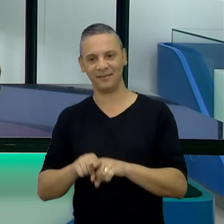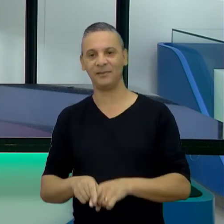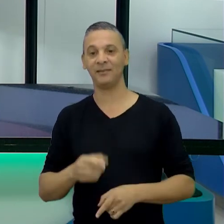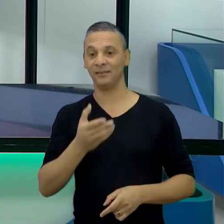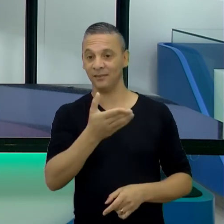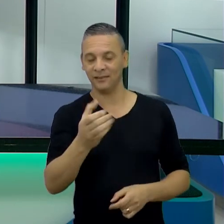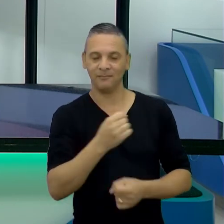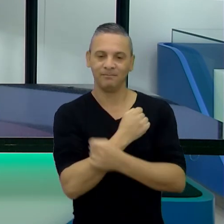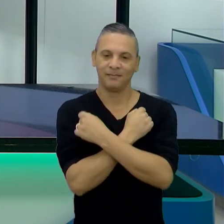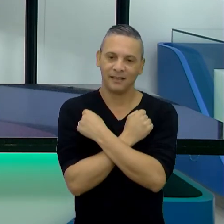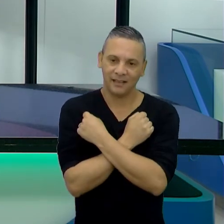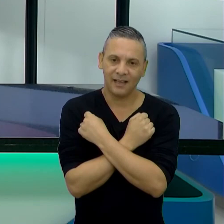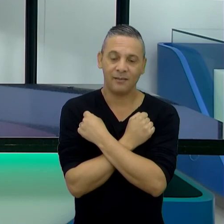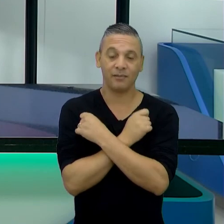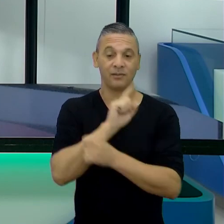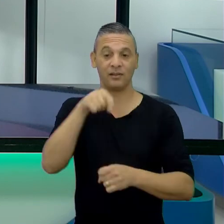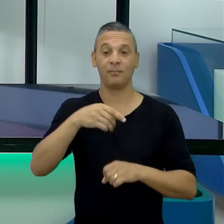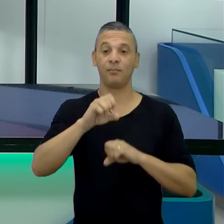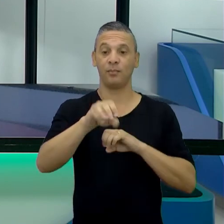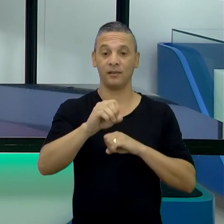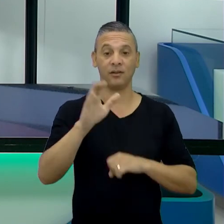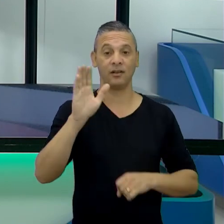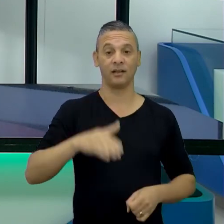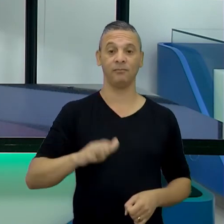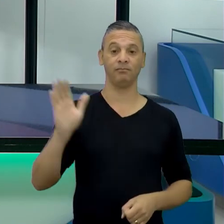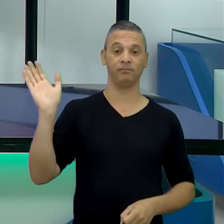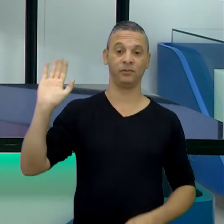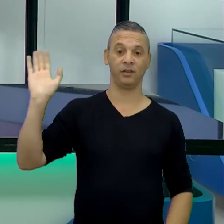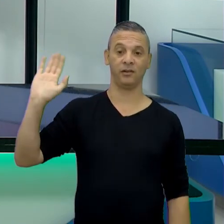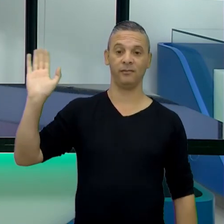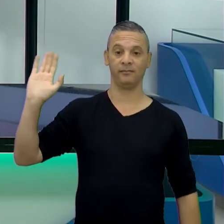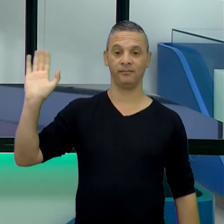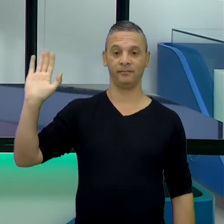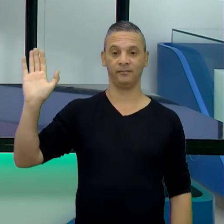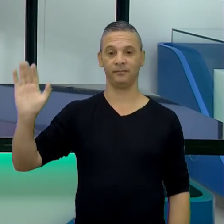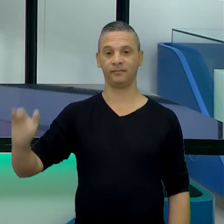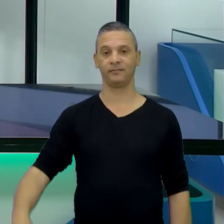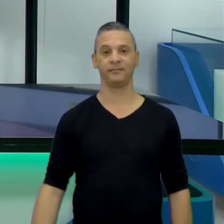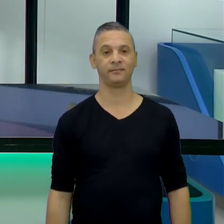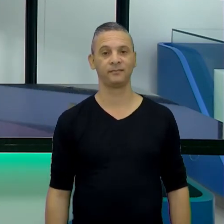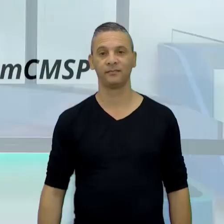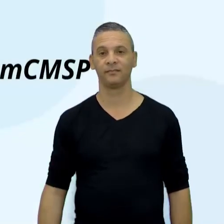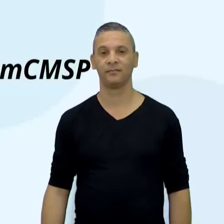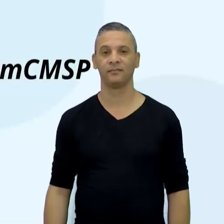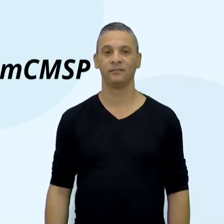para vocês. Um grande abraço. Confira a próxima aula, vai estar show. Falou, tchau, tchau. Tchau, gente. Valeu.